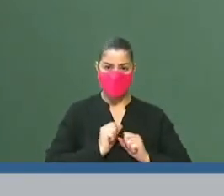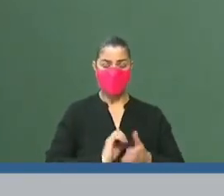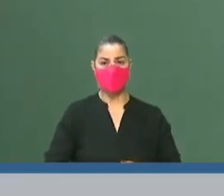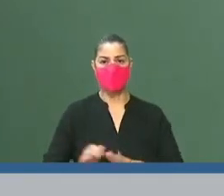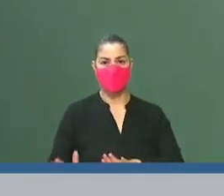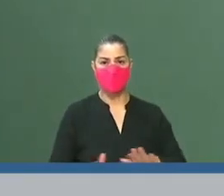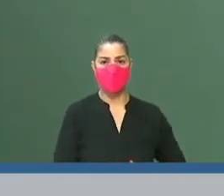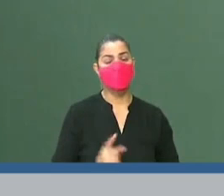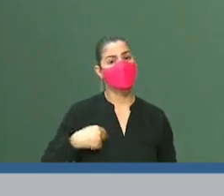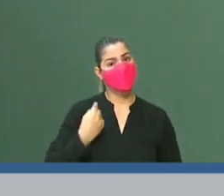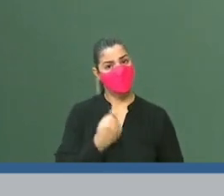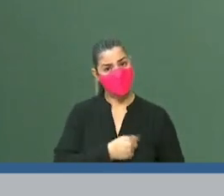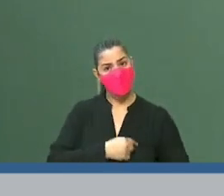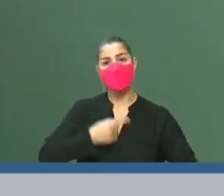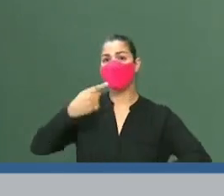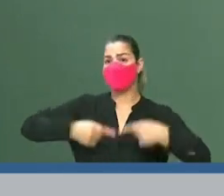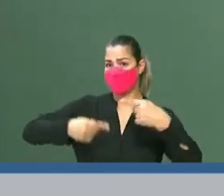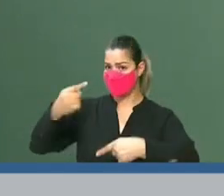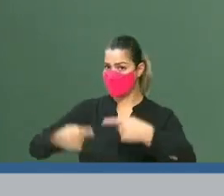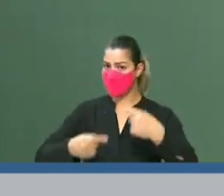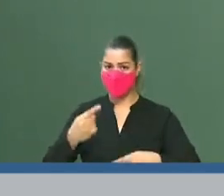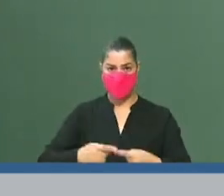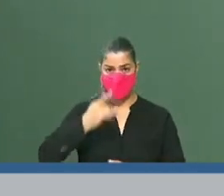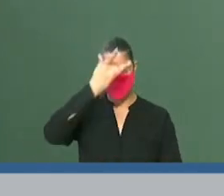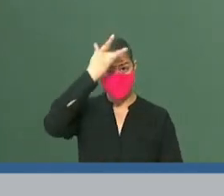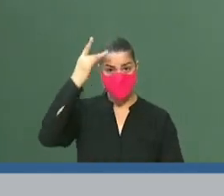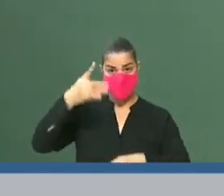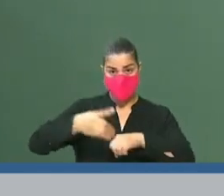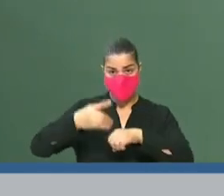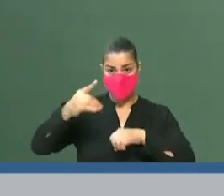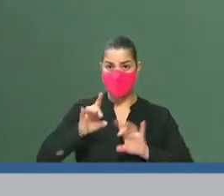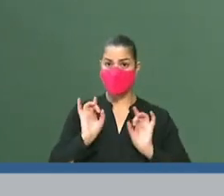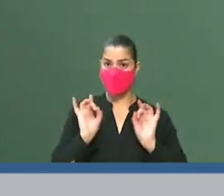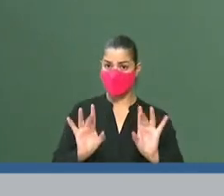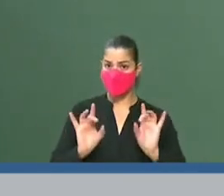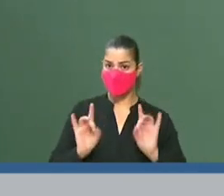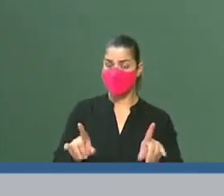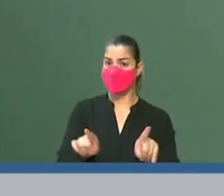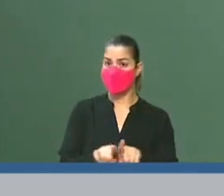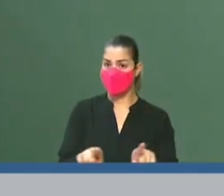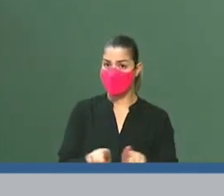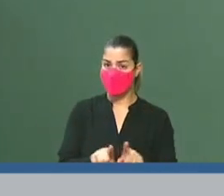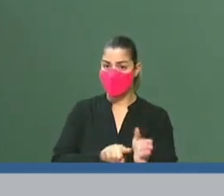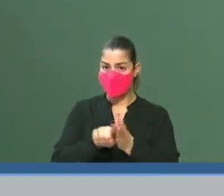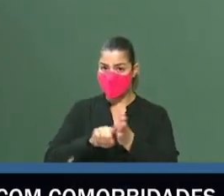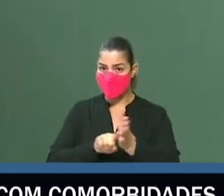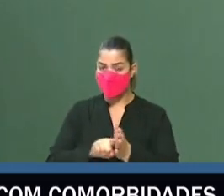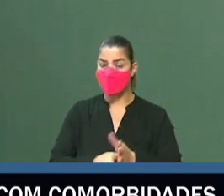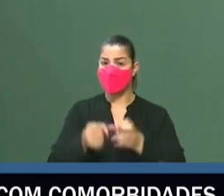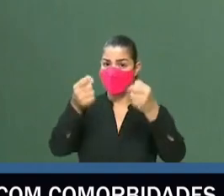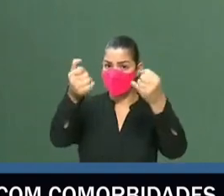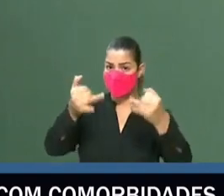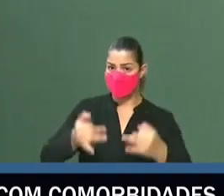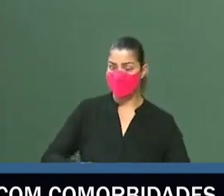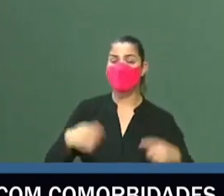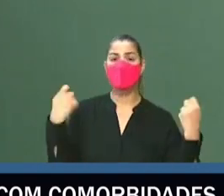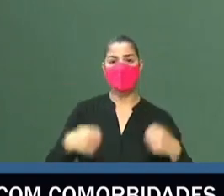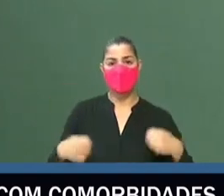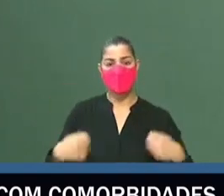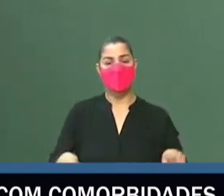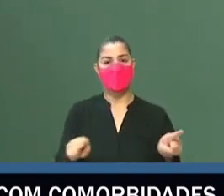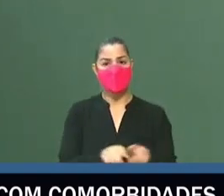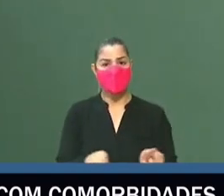e os especialistas já coloco a necessidade premente do uso da chamada Terceira